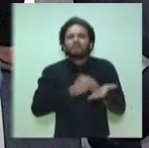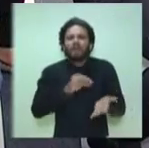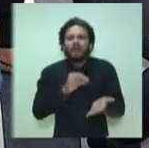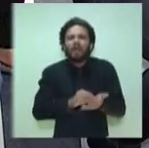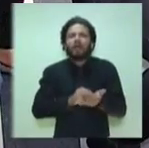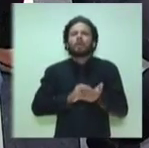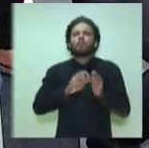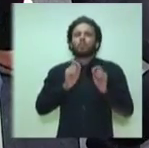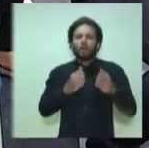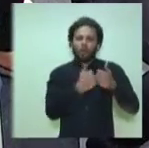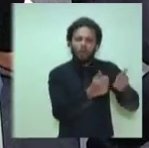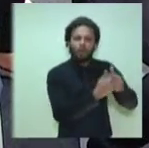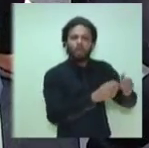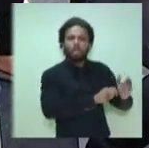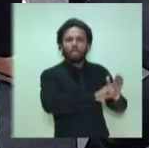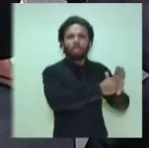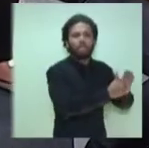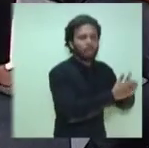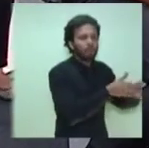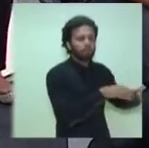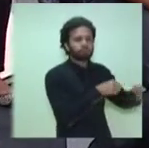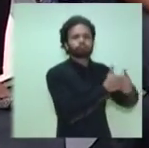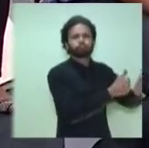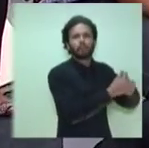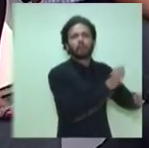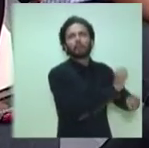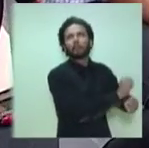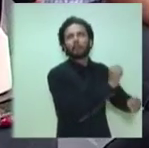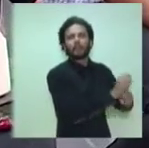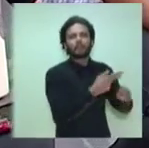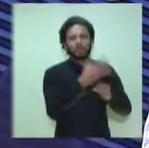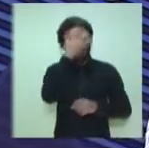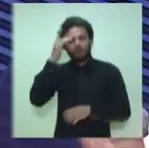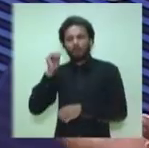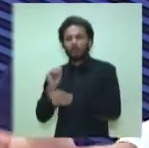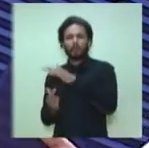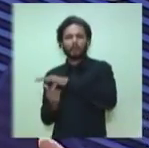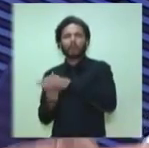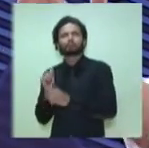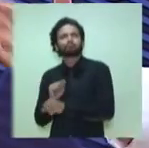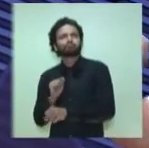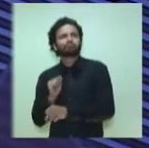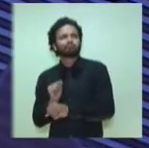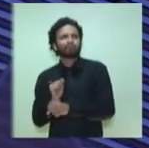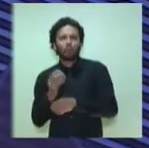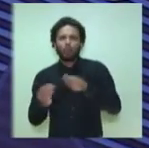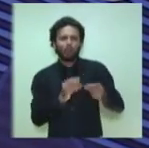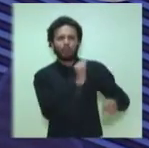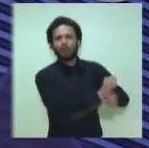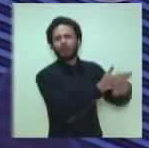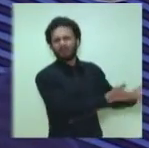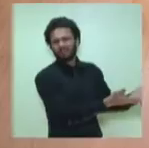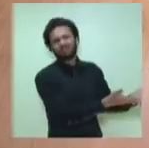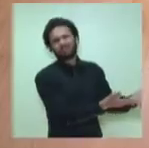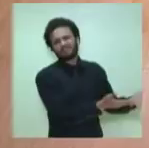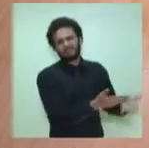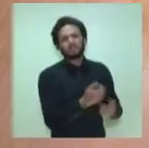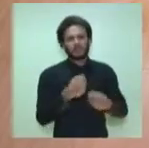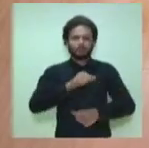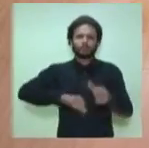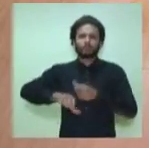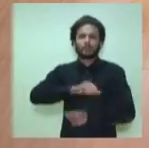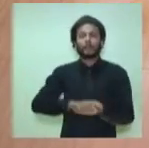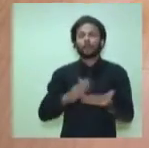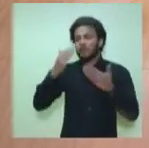que deixam ônibus trancado na garagem e as pessoas passando muito tempo nas paradas de ônibus. Isso precisa e vai mudar. Muito obrigado, candidato.